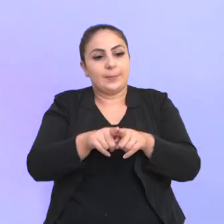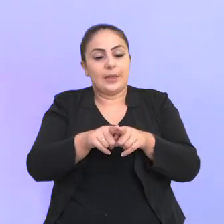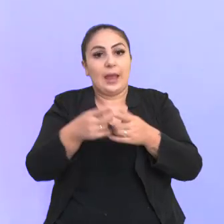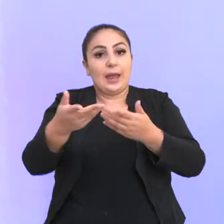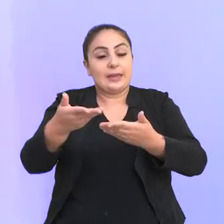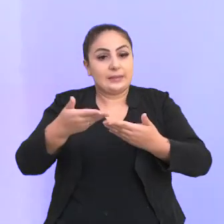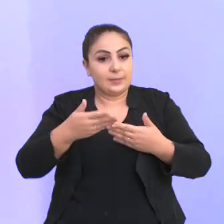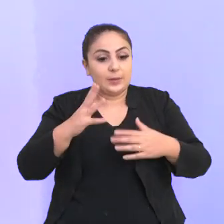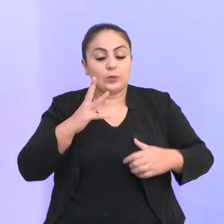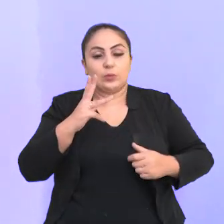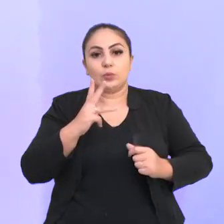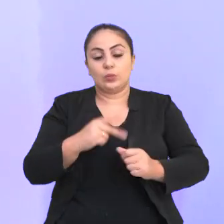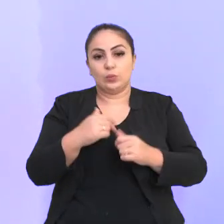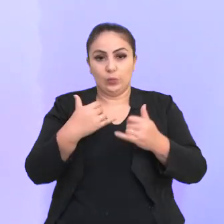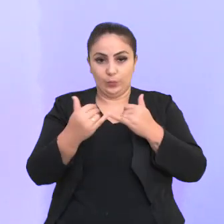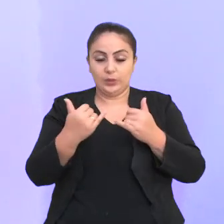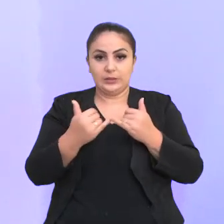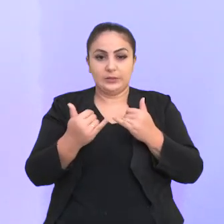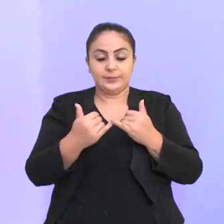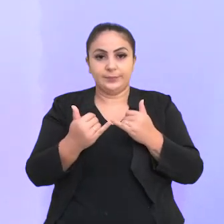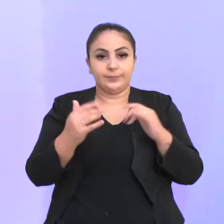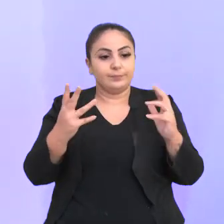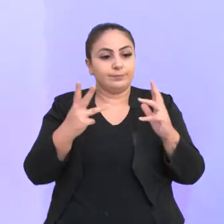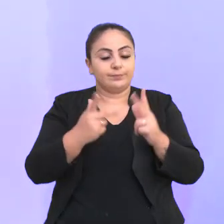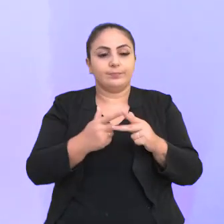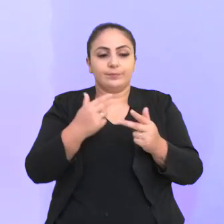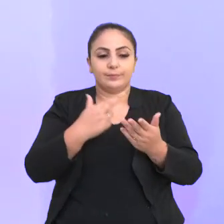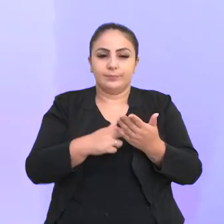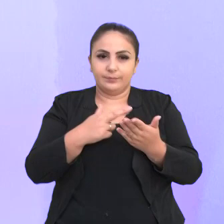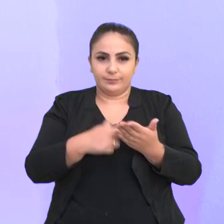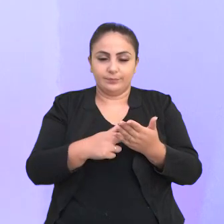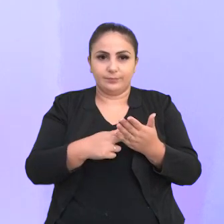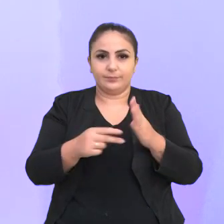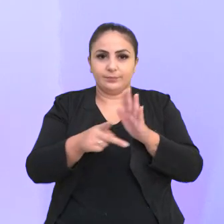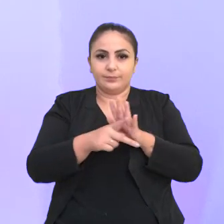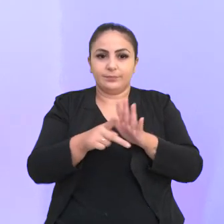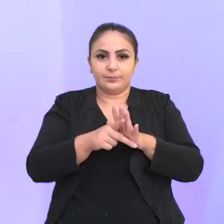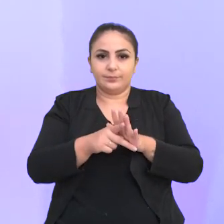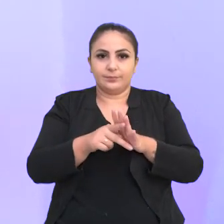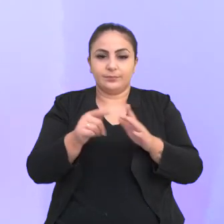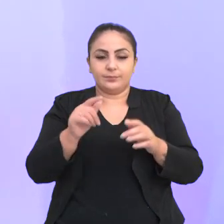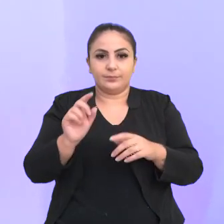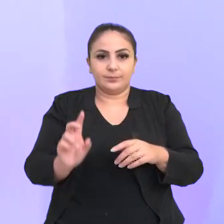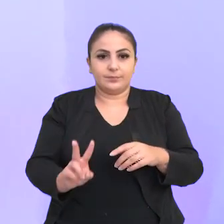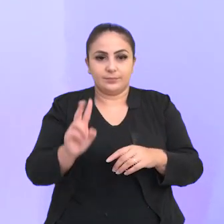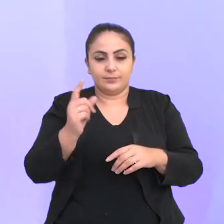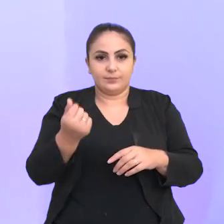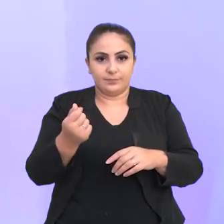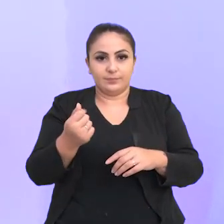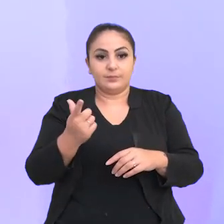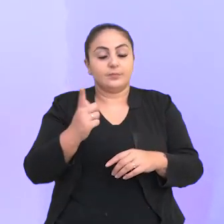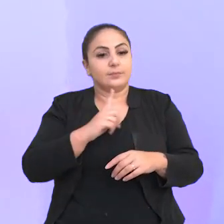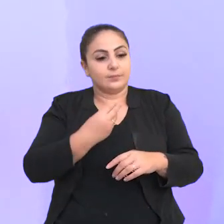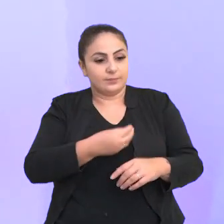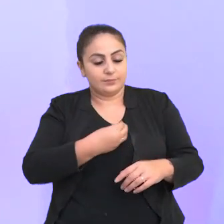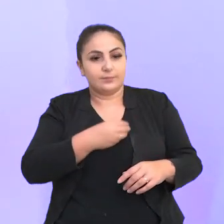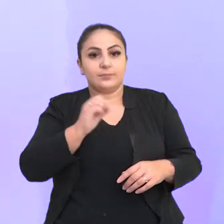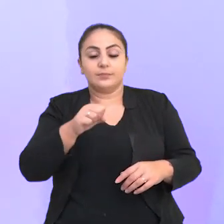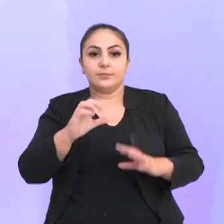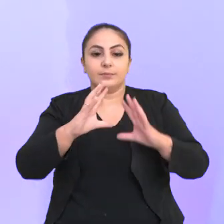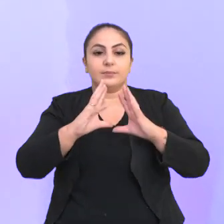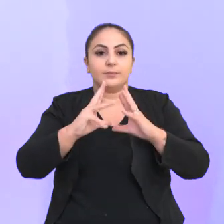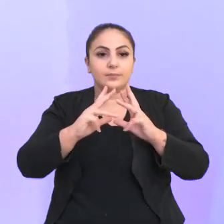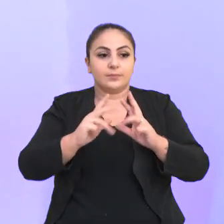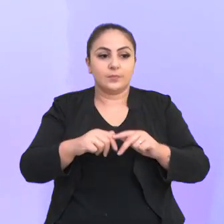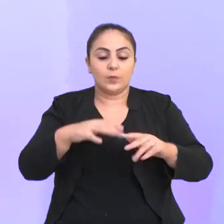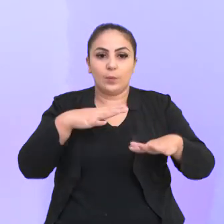a receber, no caso, por todo um regime de registro de preços que estará devidamente